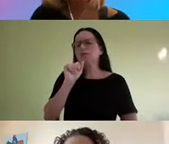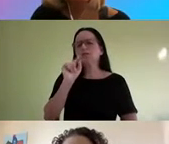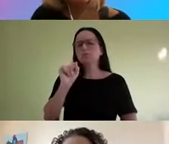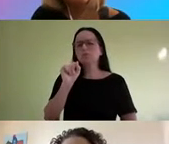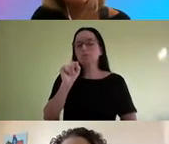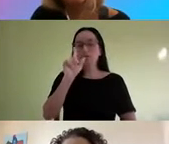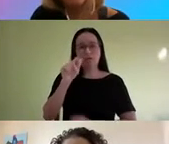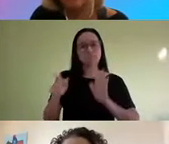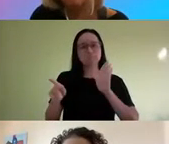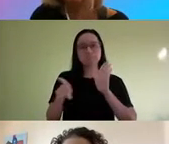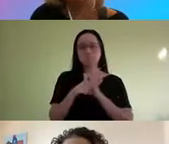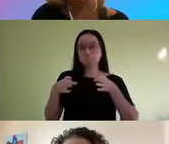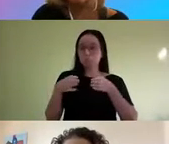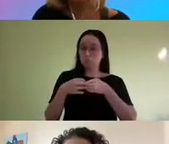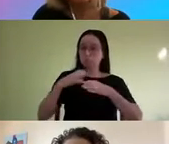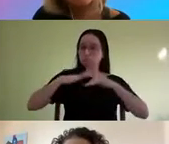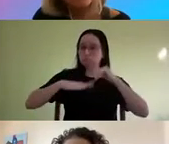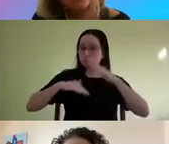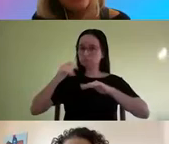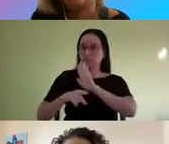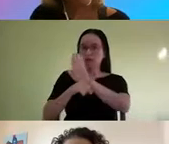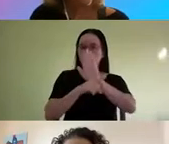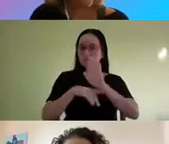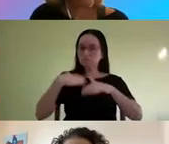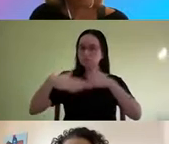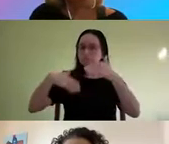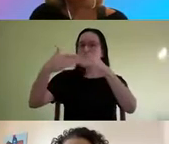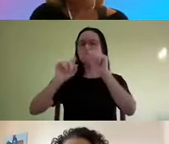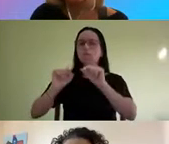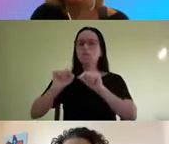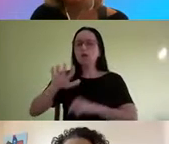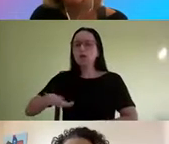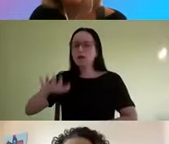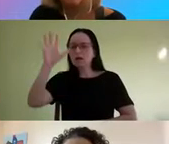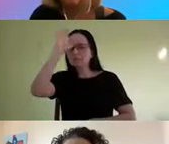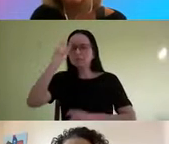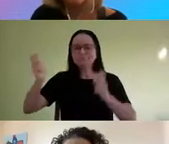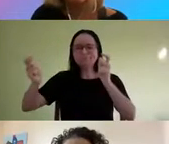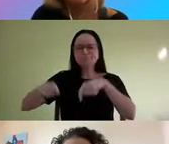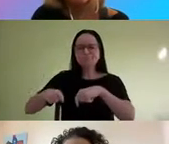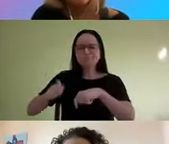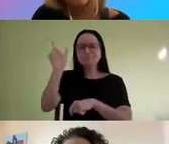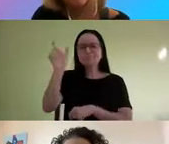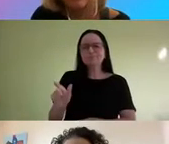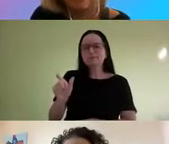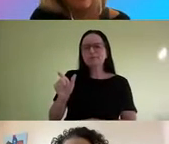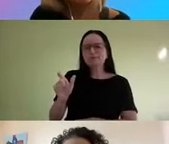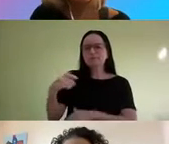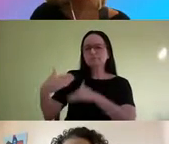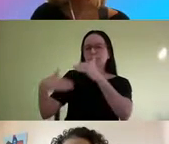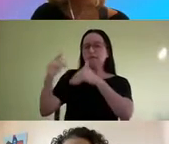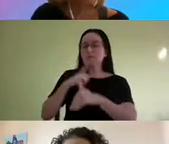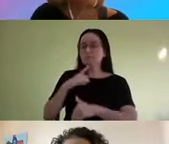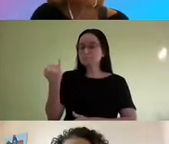que visa desenvolver vocês nas soft skills, nas competências comportamentais mais exigidas pelo mercado.